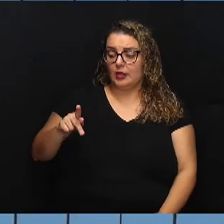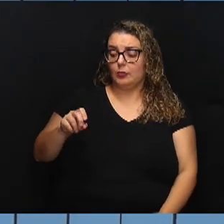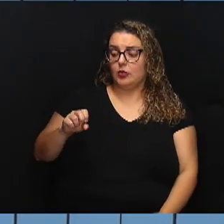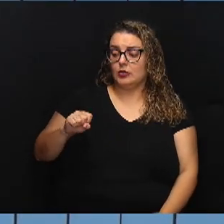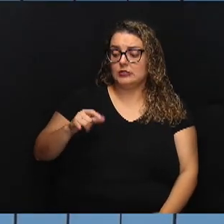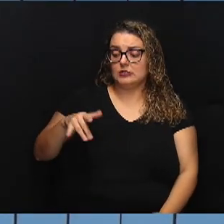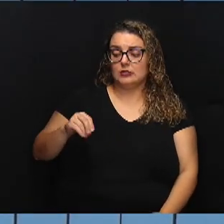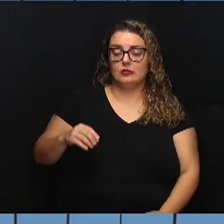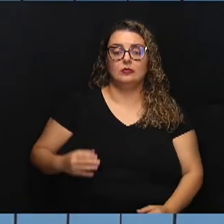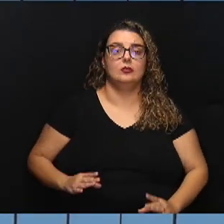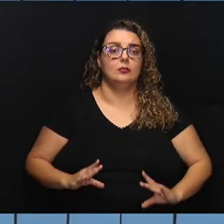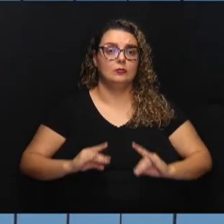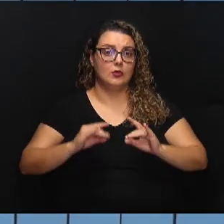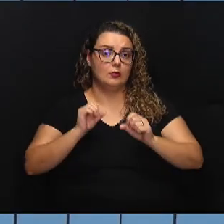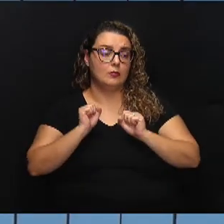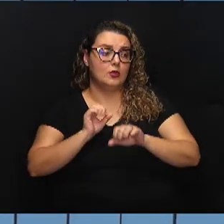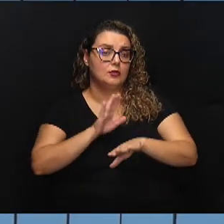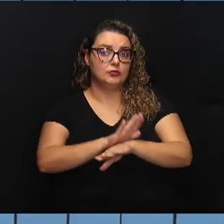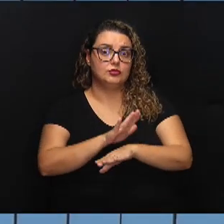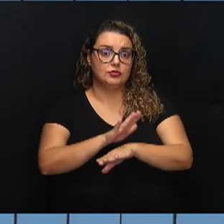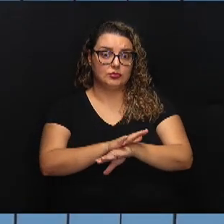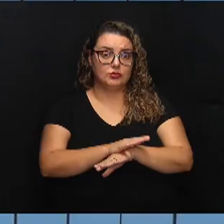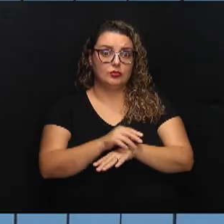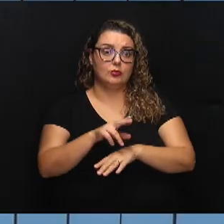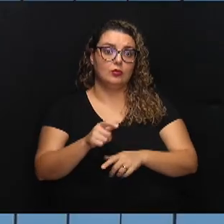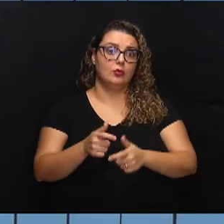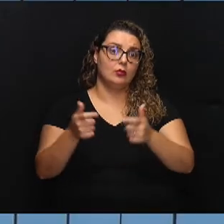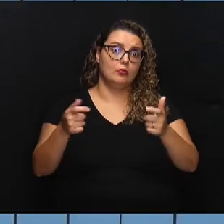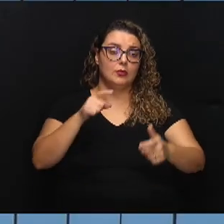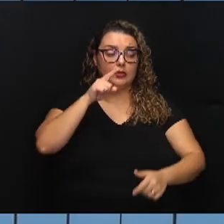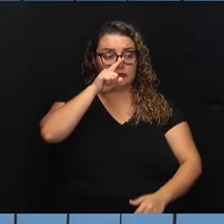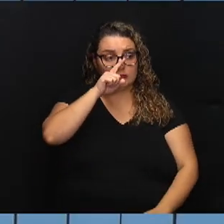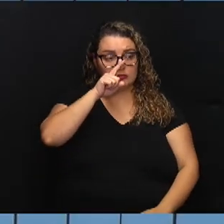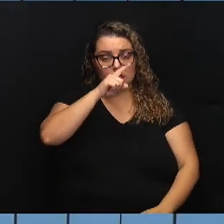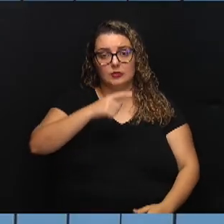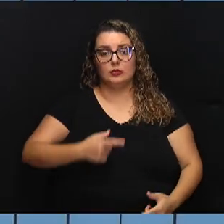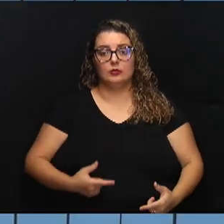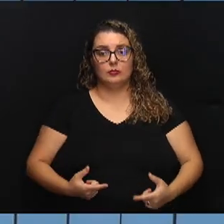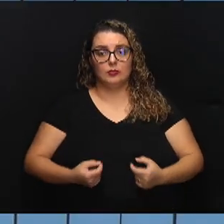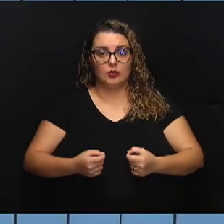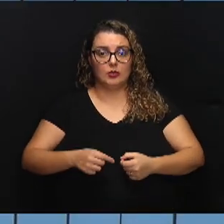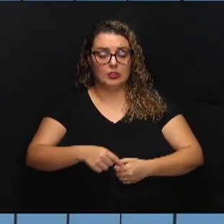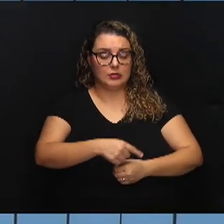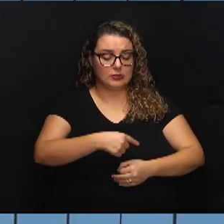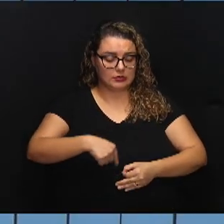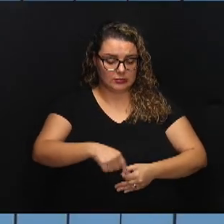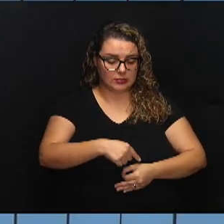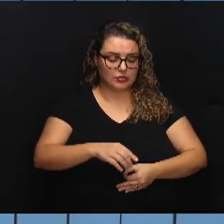ela pode ajudar, né, ou aumentar os riscos para o câncer de ovário.